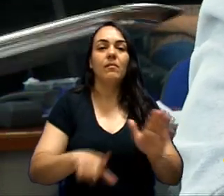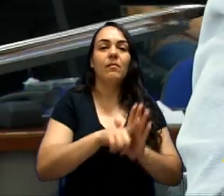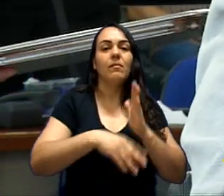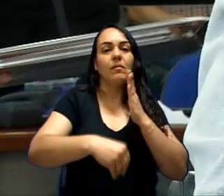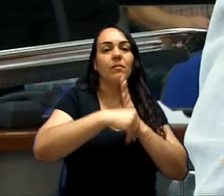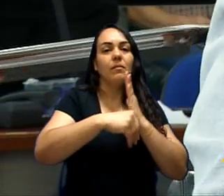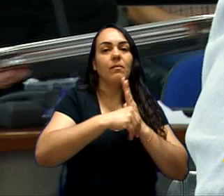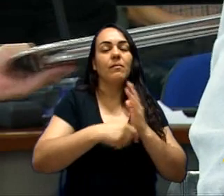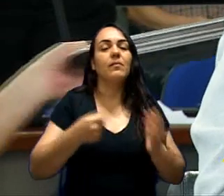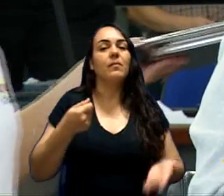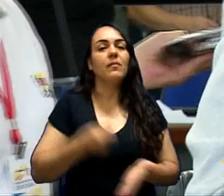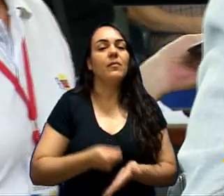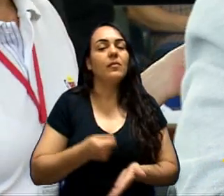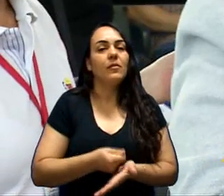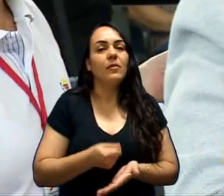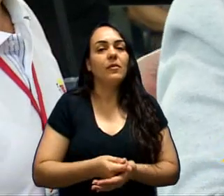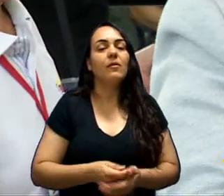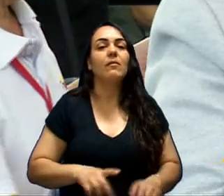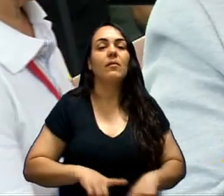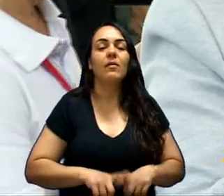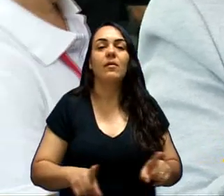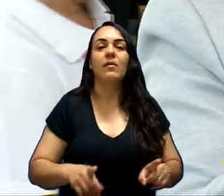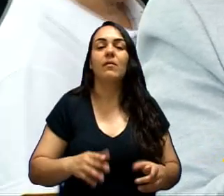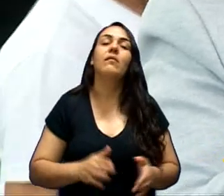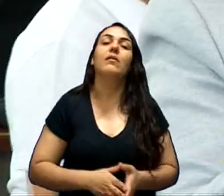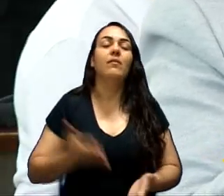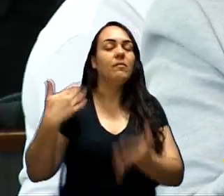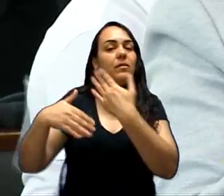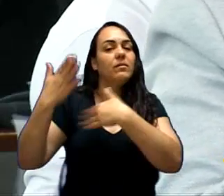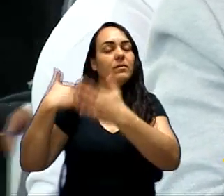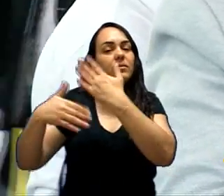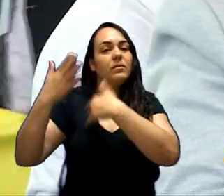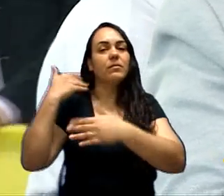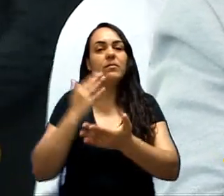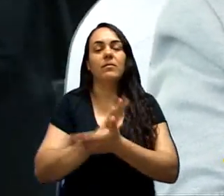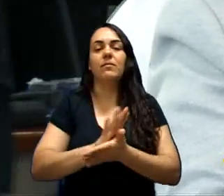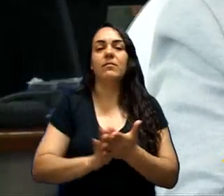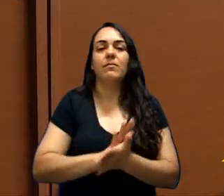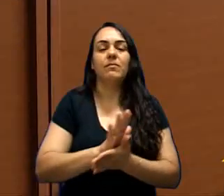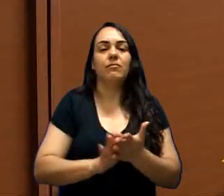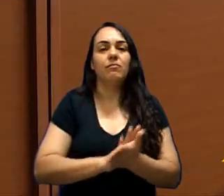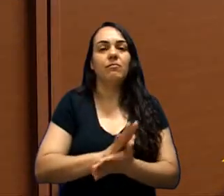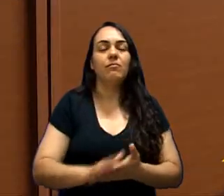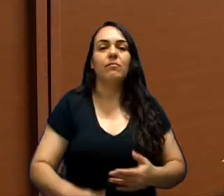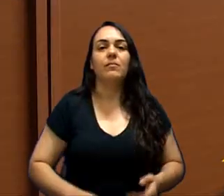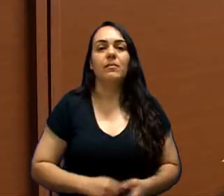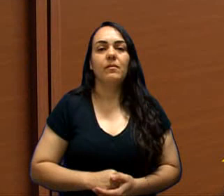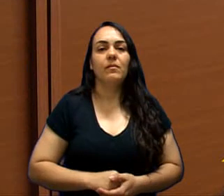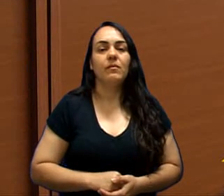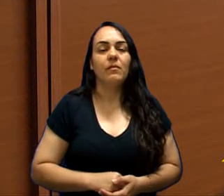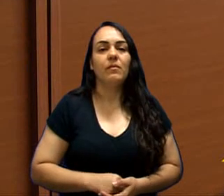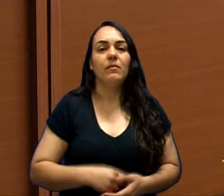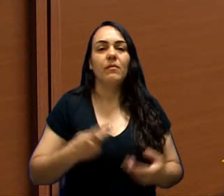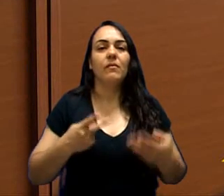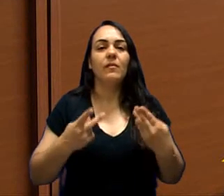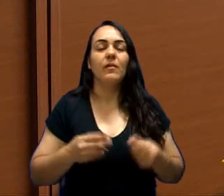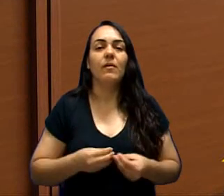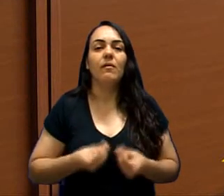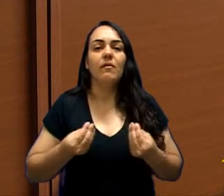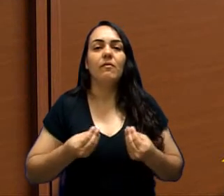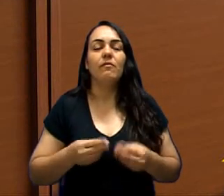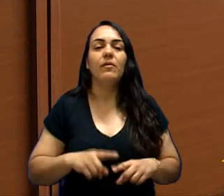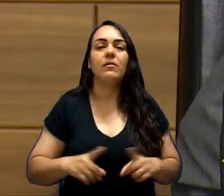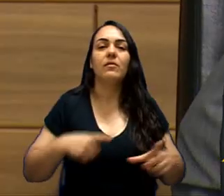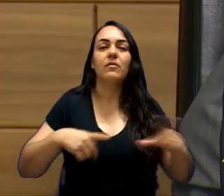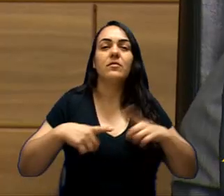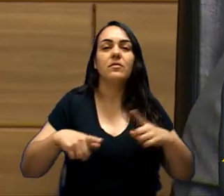faz muito tempo, desde a época do Panunzio. Vereador Martinez. Que não paga nada. Vereador, mas seria então intencional, porque nós agimos,